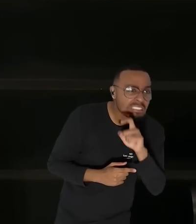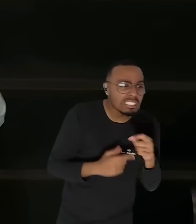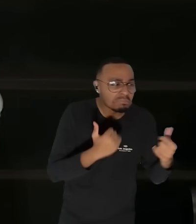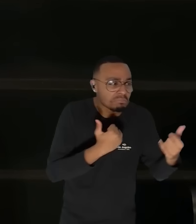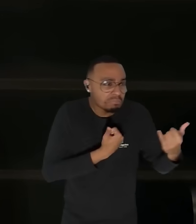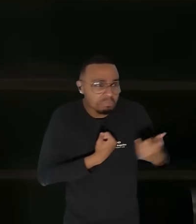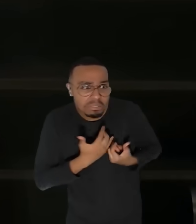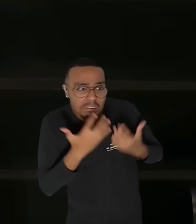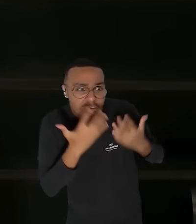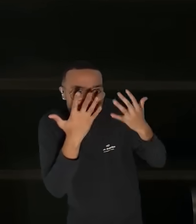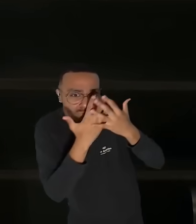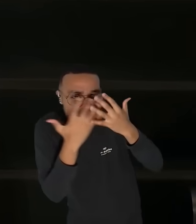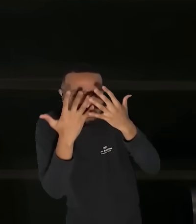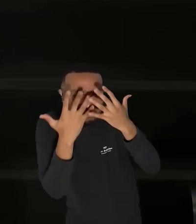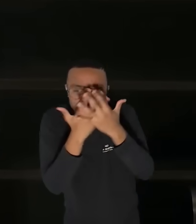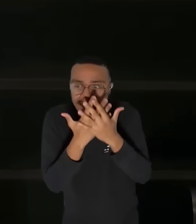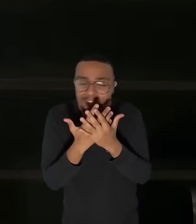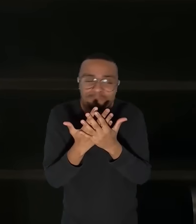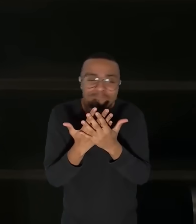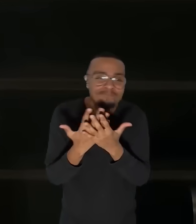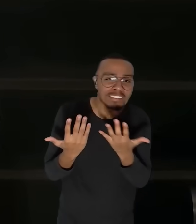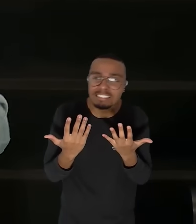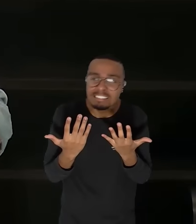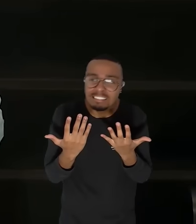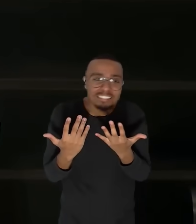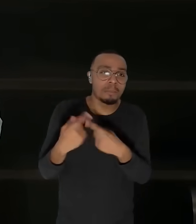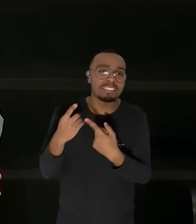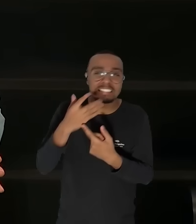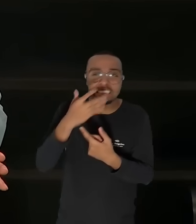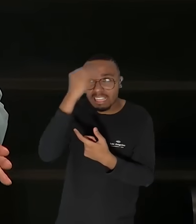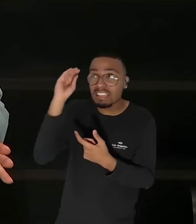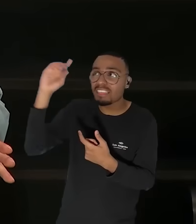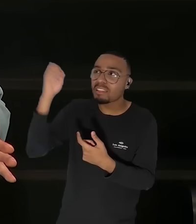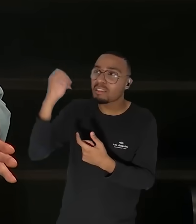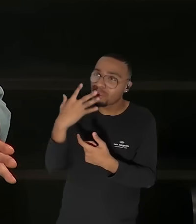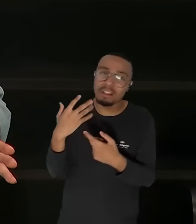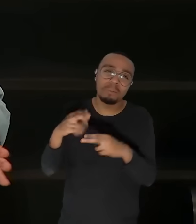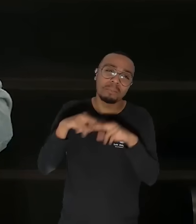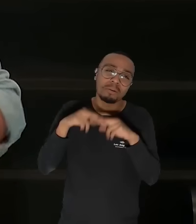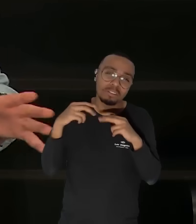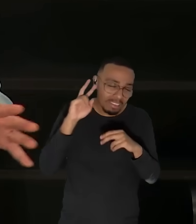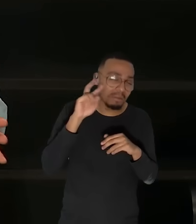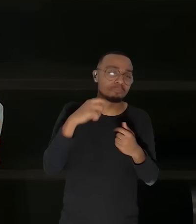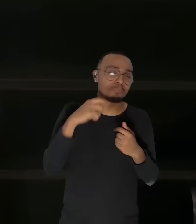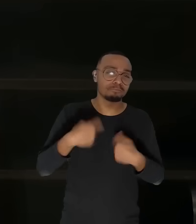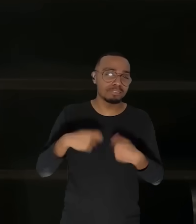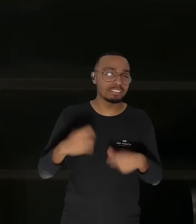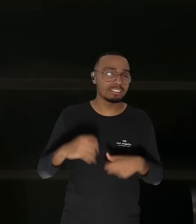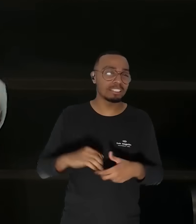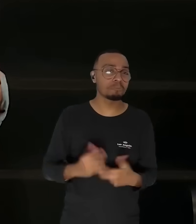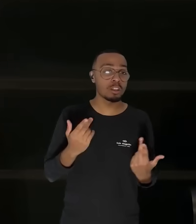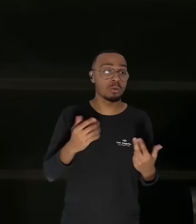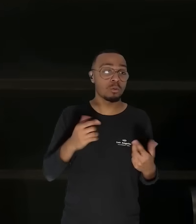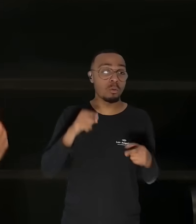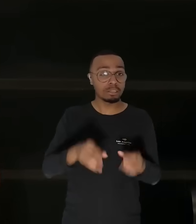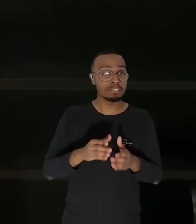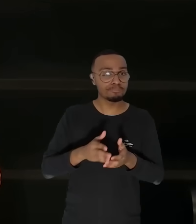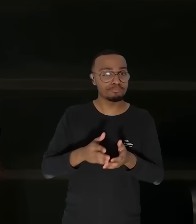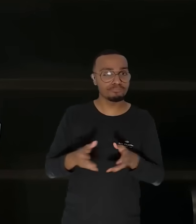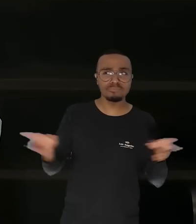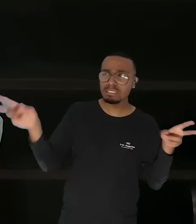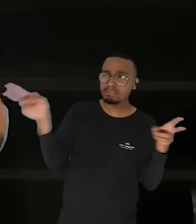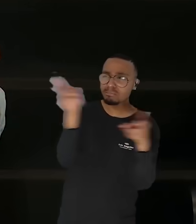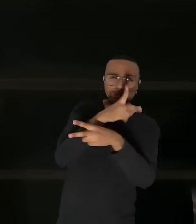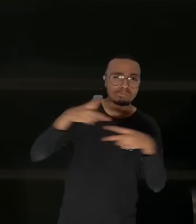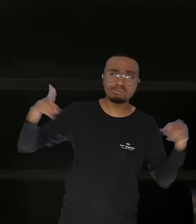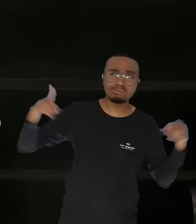que está acontecendo aqui nesse texto que li a vocês. Há uma tempestade. E o que chama atenção não é o Cristo que está no